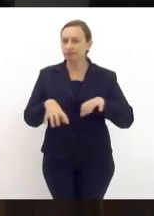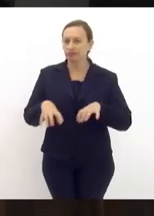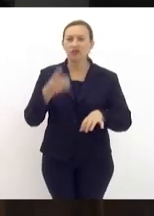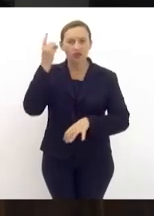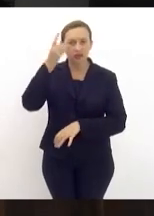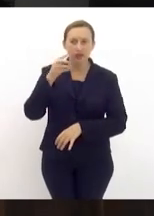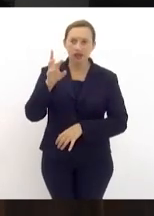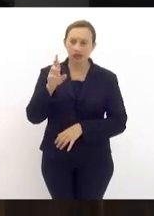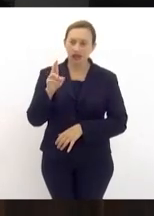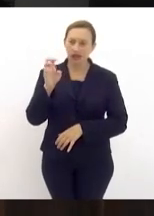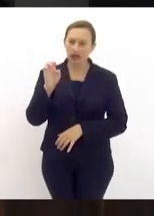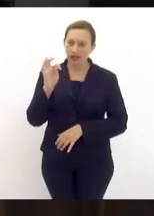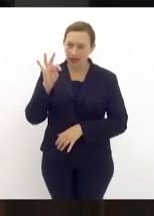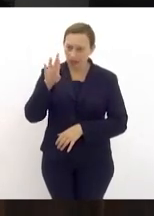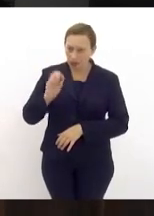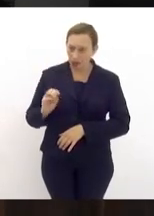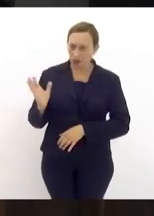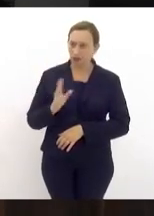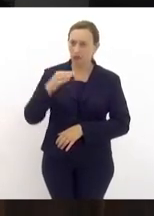Renato Machado.